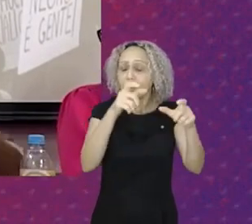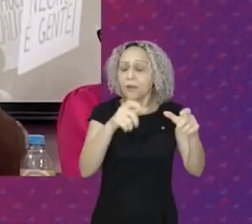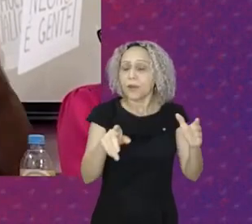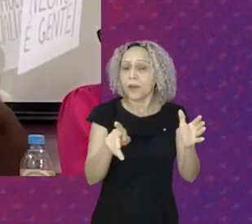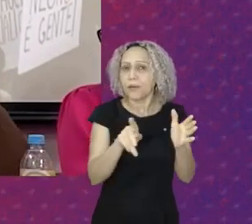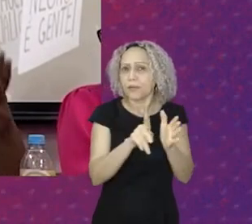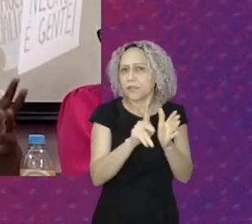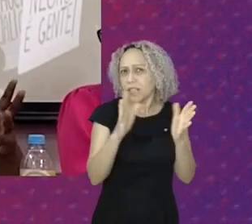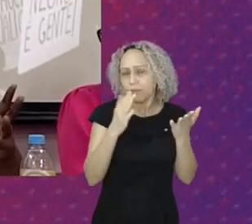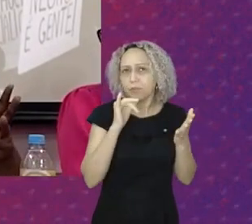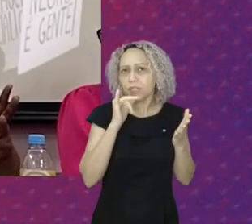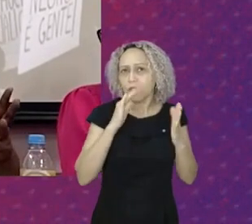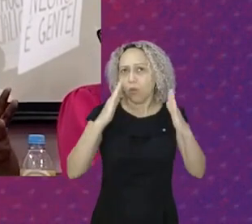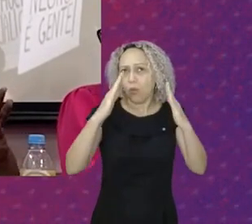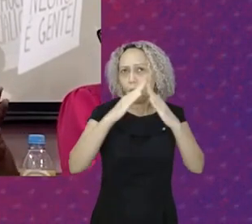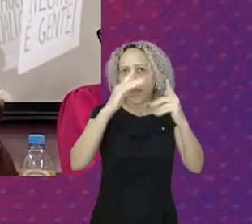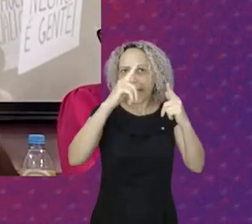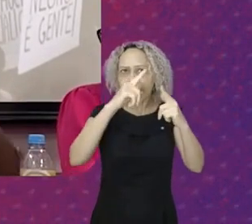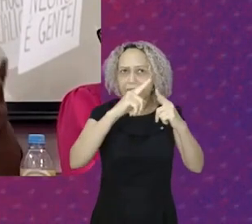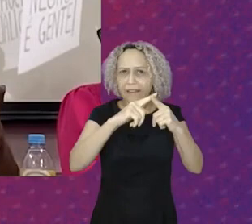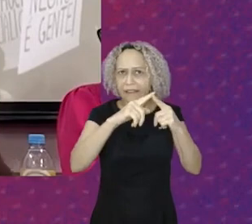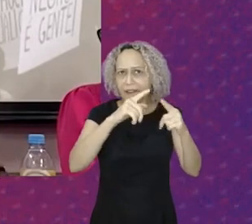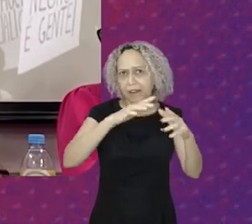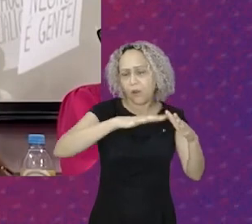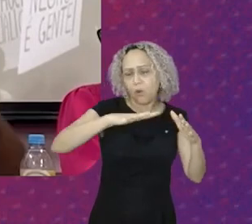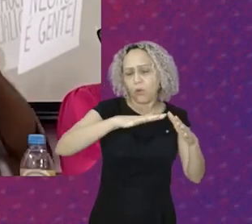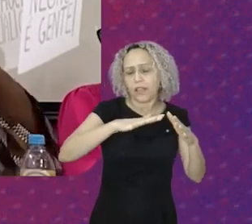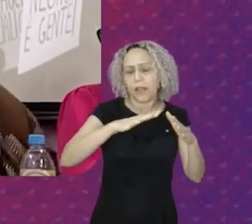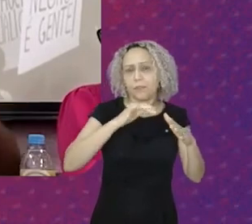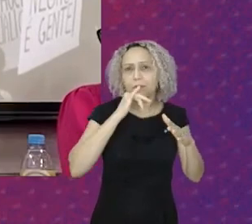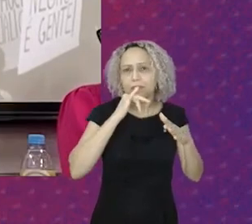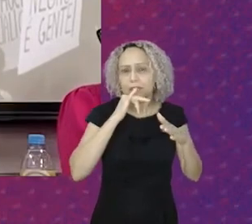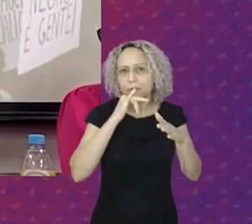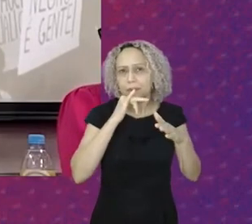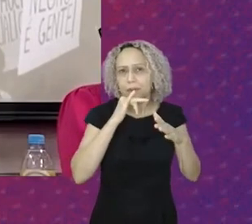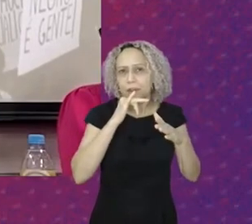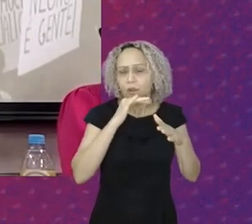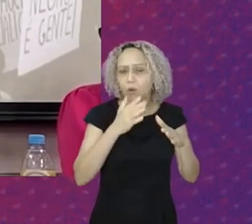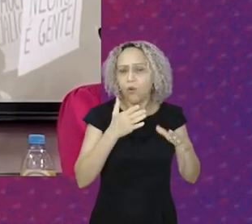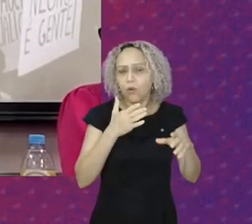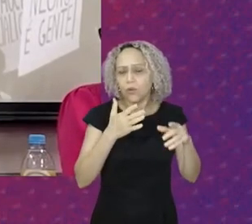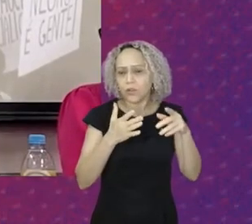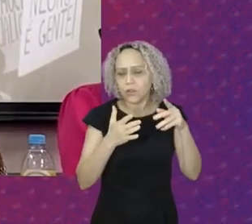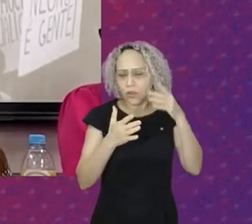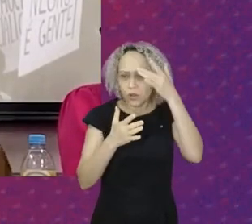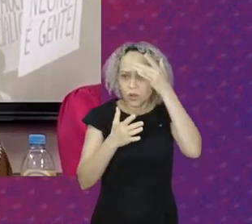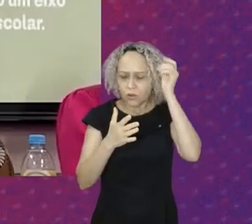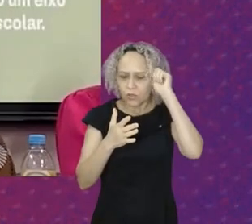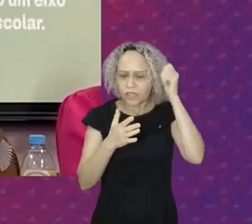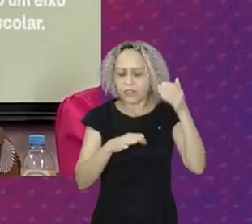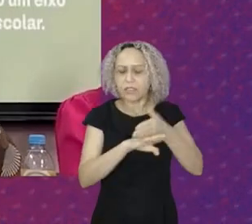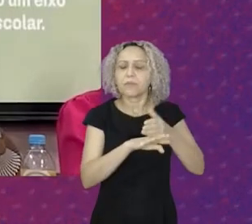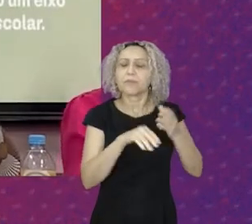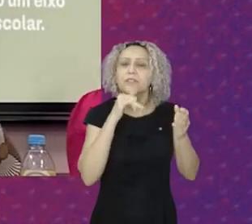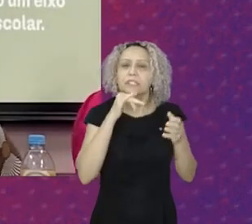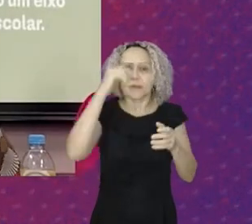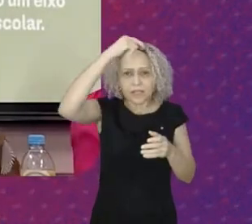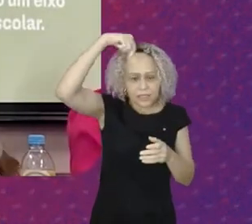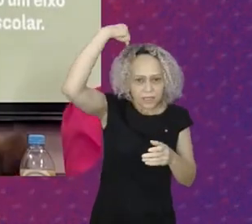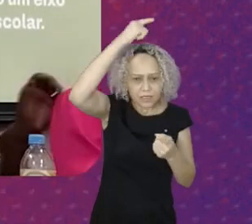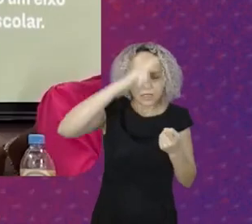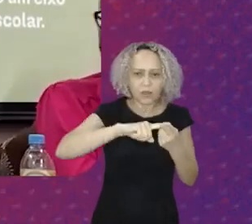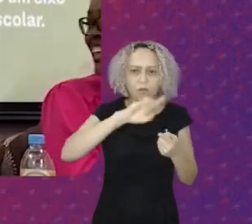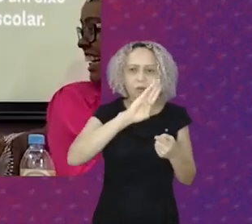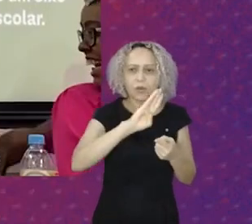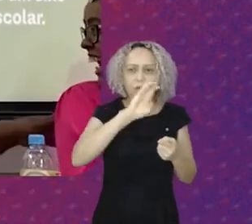Então, várias formas de organização. Dentre elas, a luta pela educação. Vamos lá, que eu preciso chegar no mundo de hoje.